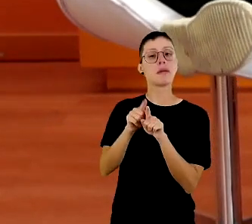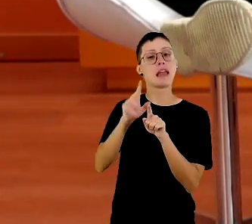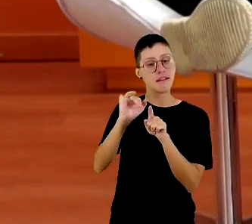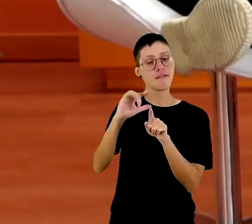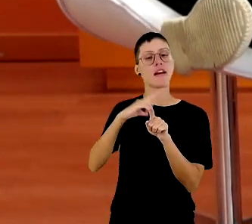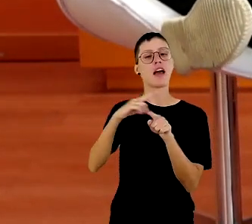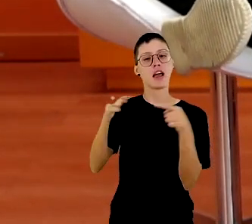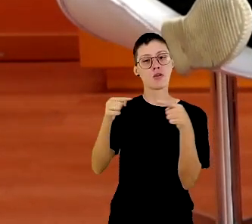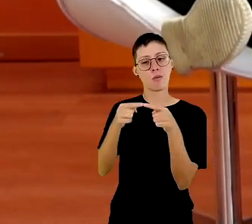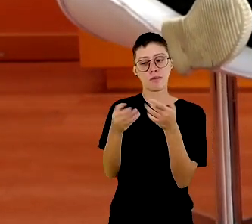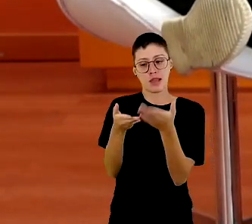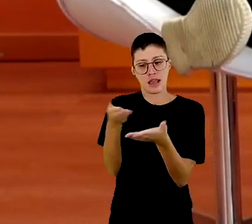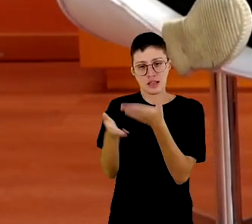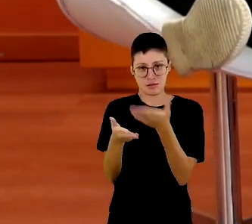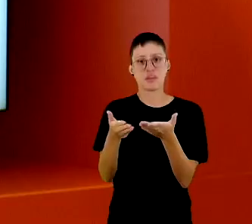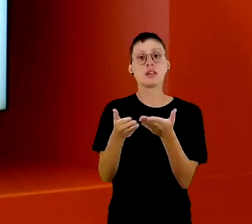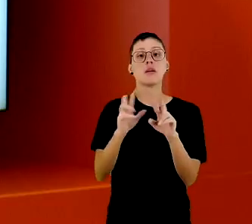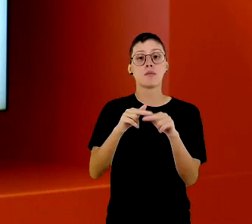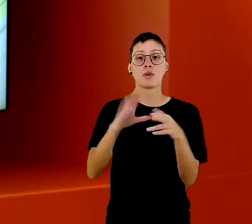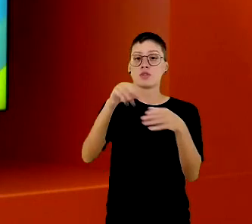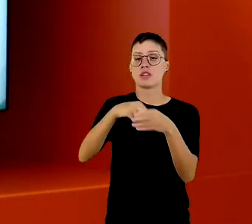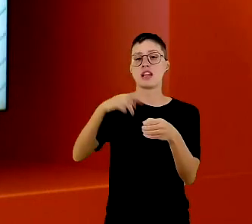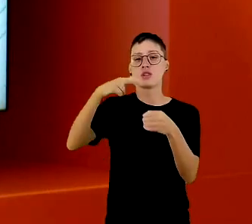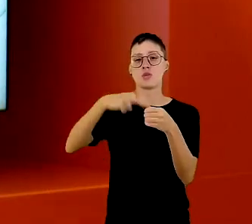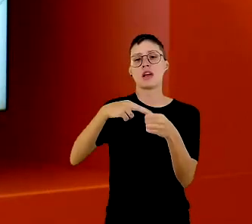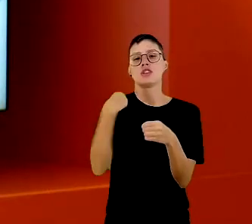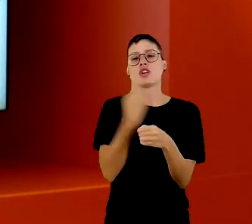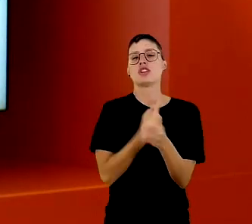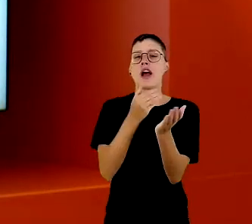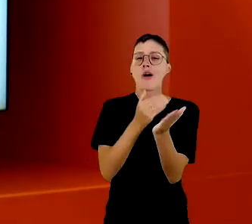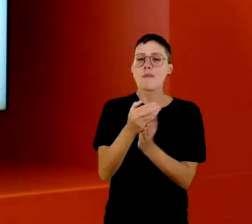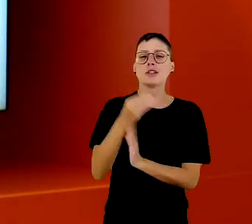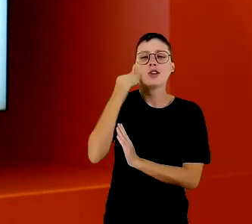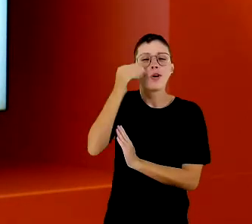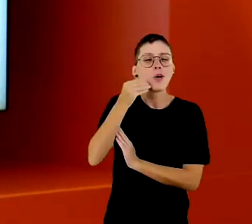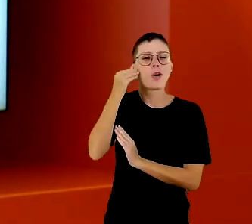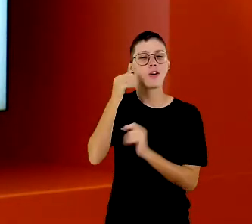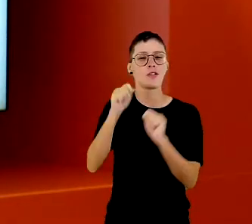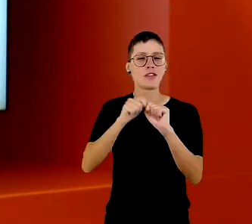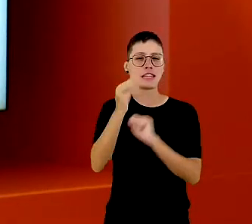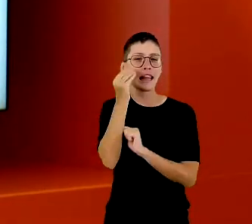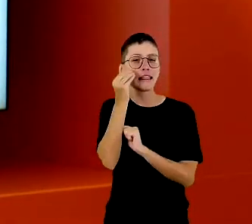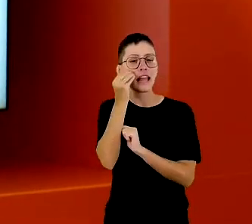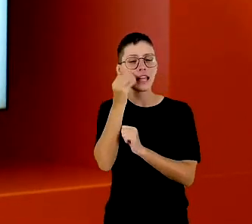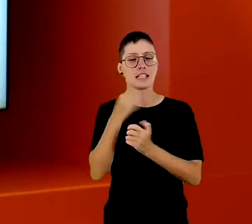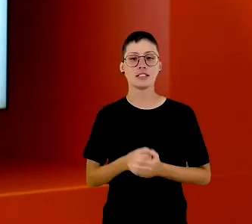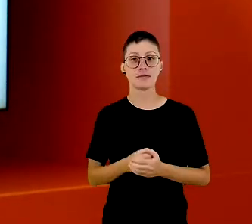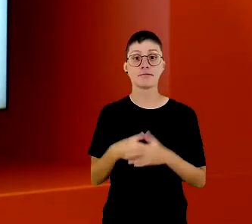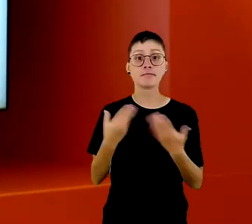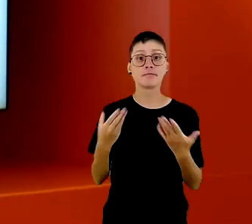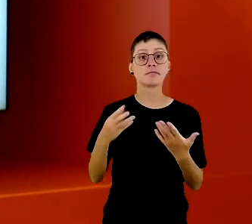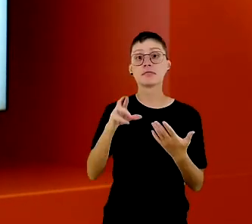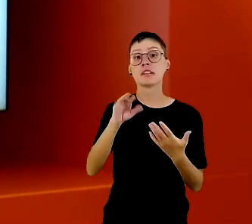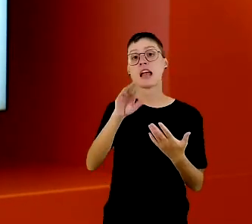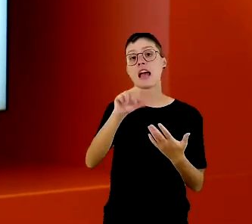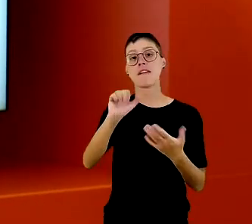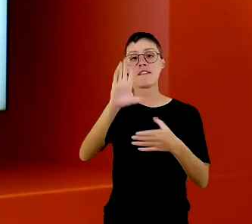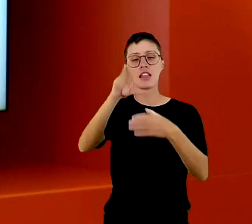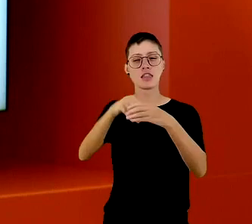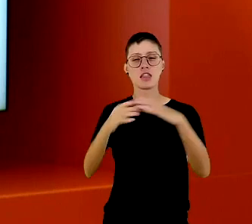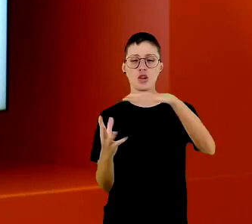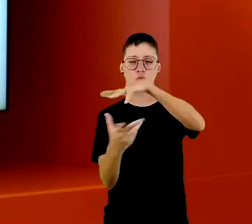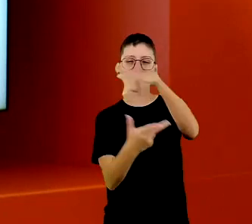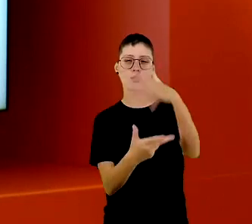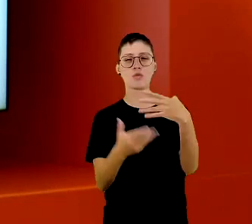essa jornada dentro da Raiz, hein? Não, que legal. E aí, Rafa, dentro do mundo de energia, como é que você vê, de repente, desde a geração